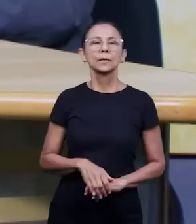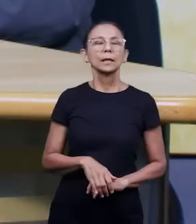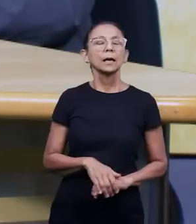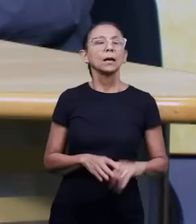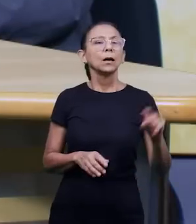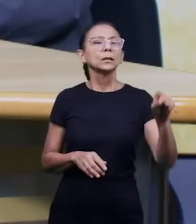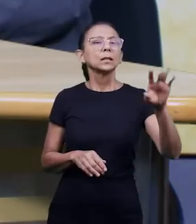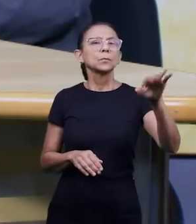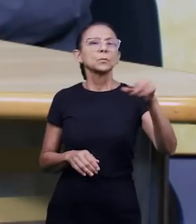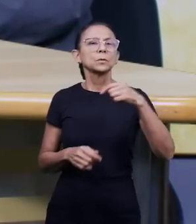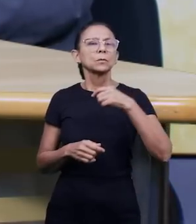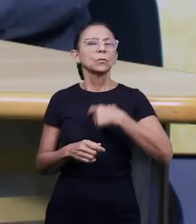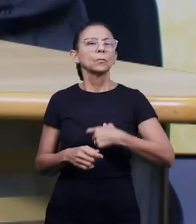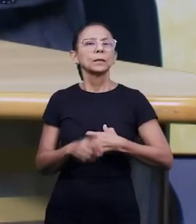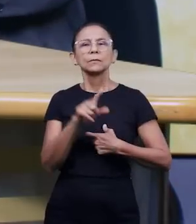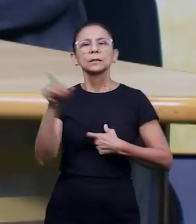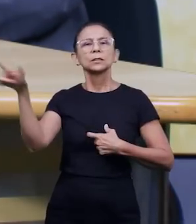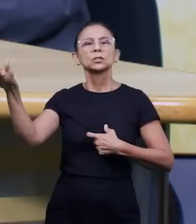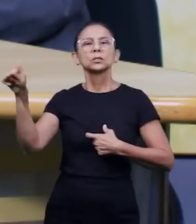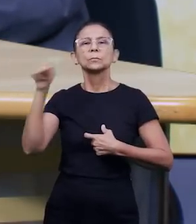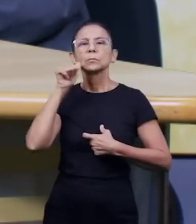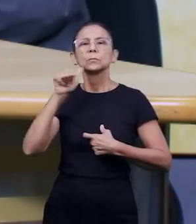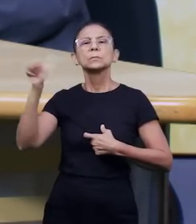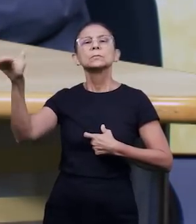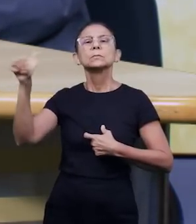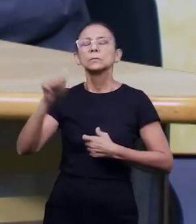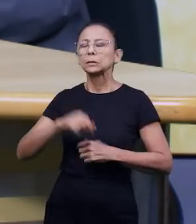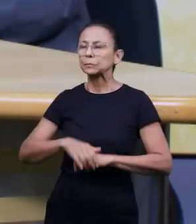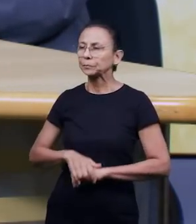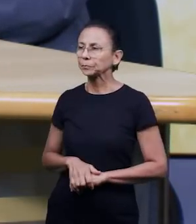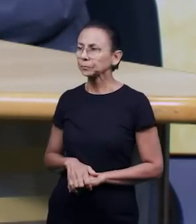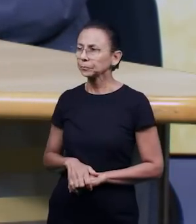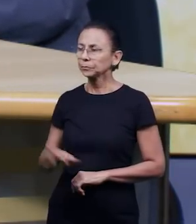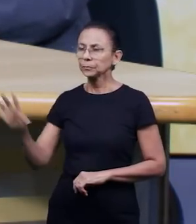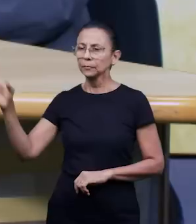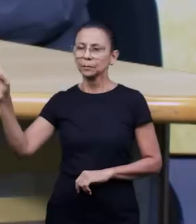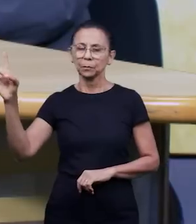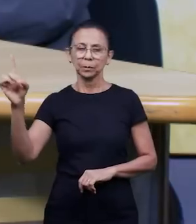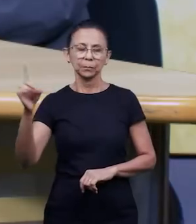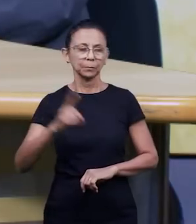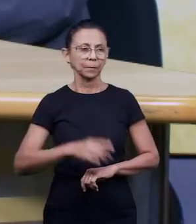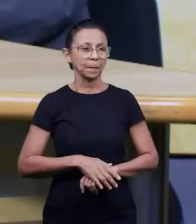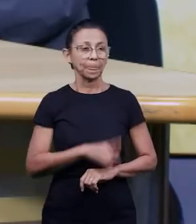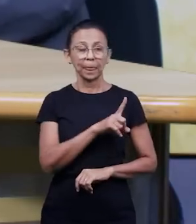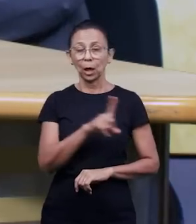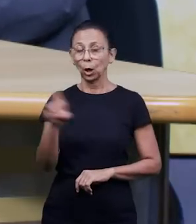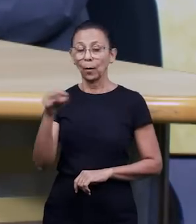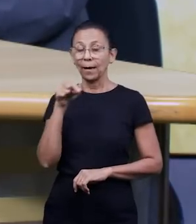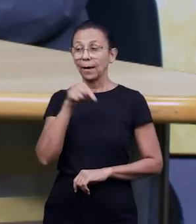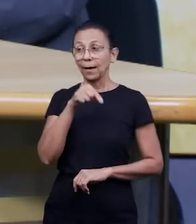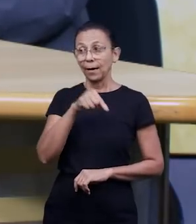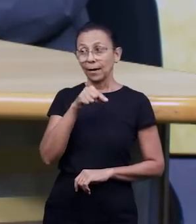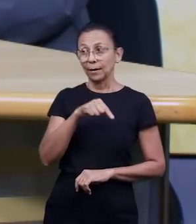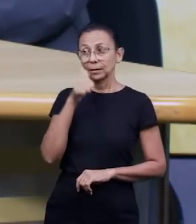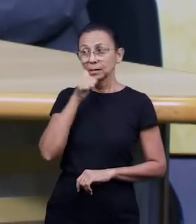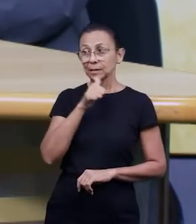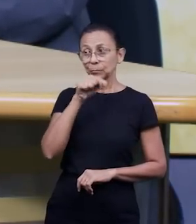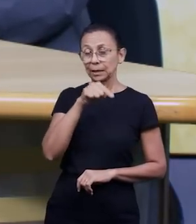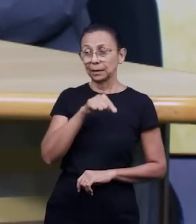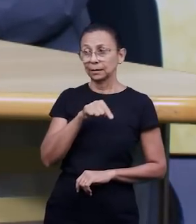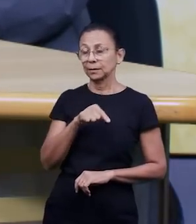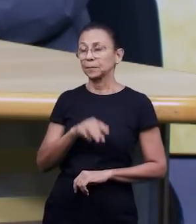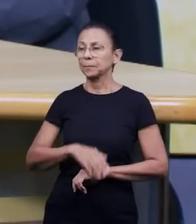Amadeu, aquela irmã acabou comigo, acabou com a minha vida. Ela é responsável por tudo e tal. O que a irmã tá falando de mim e tal, não sei o que